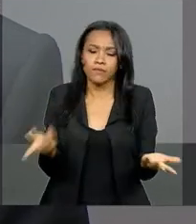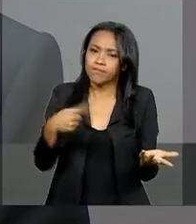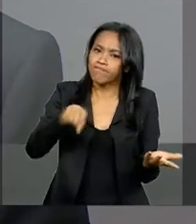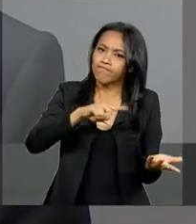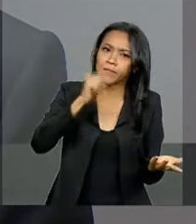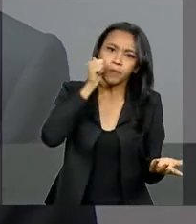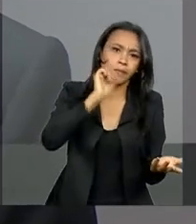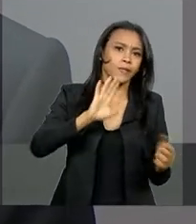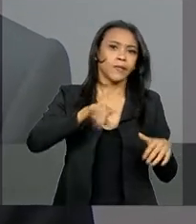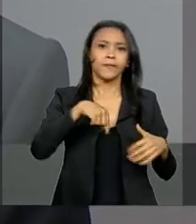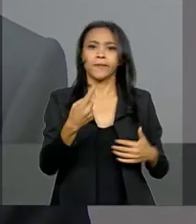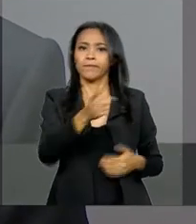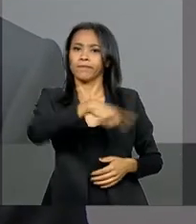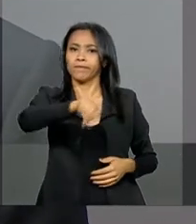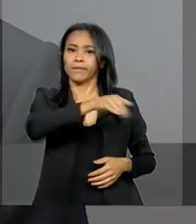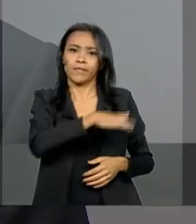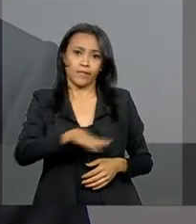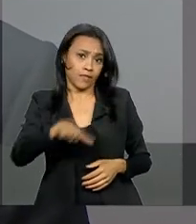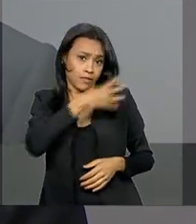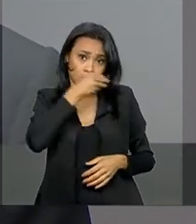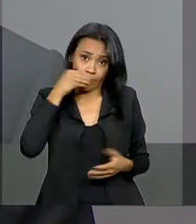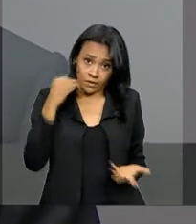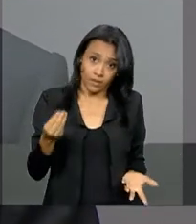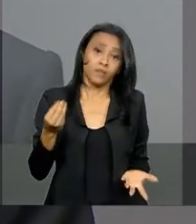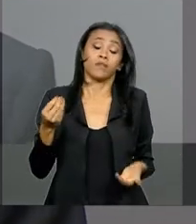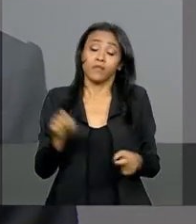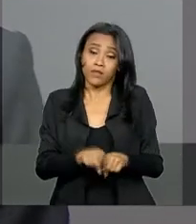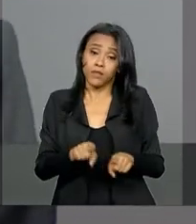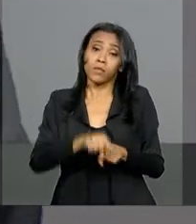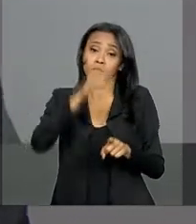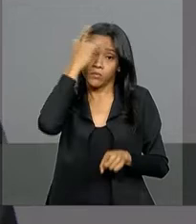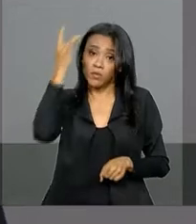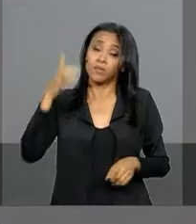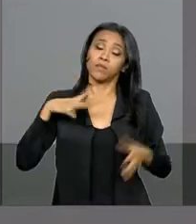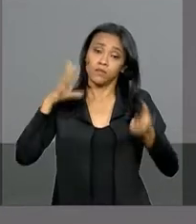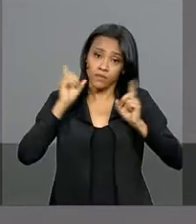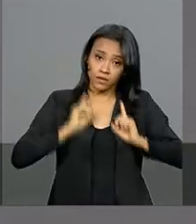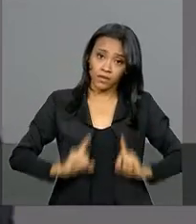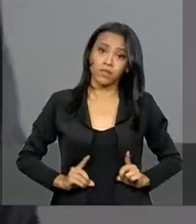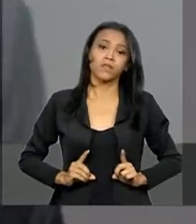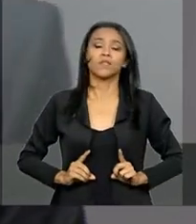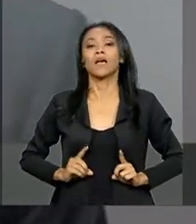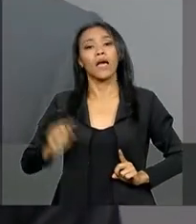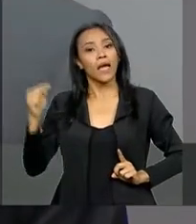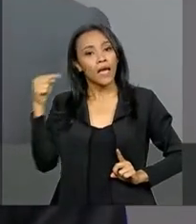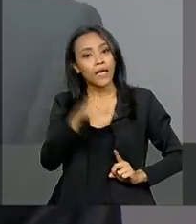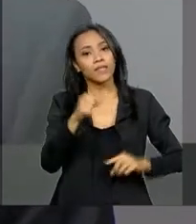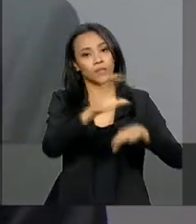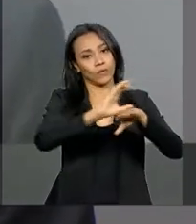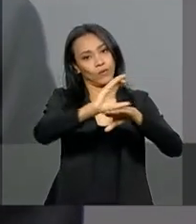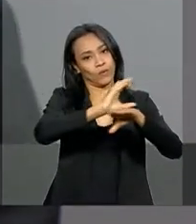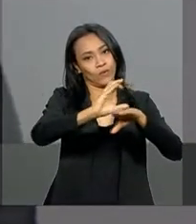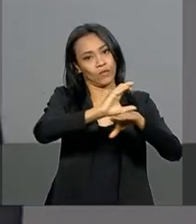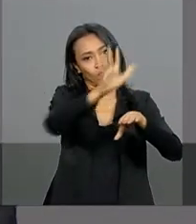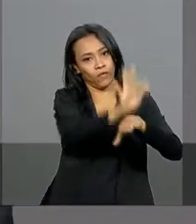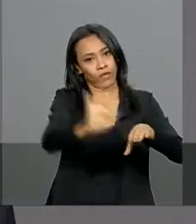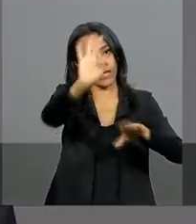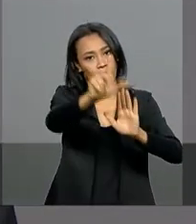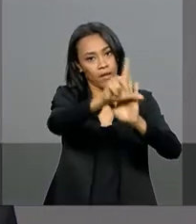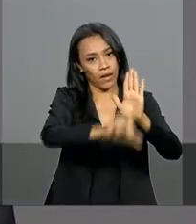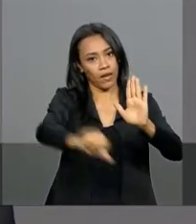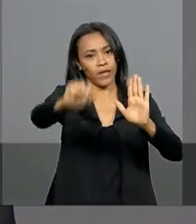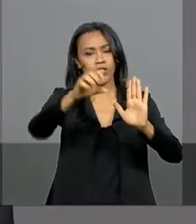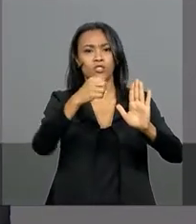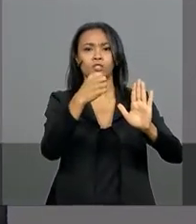das crianças e dos adolescentes e dos deficientes essa conjunção de 1988 é o nosso grande